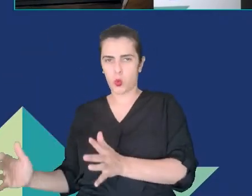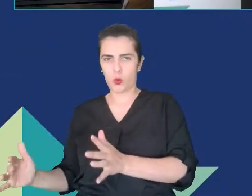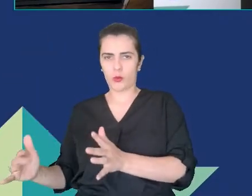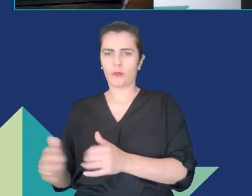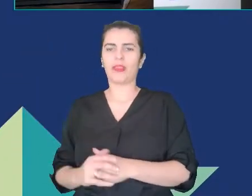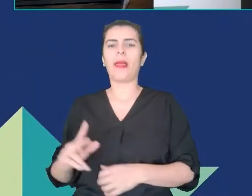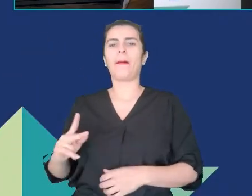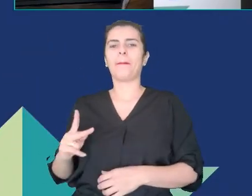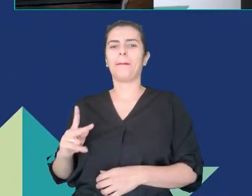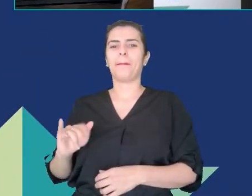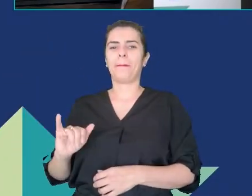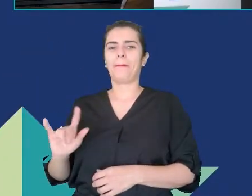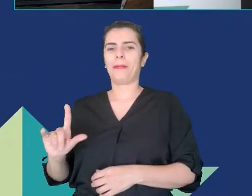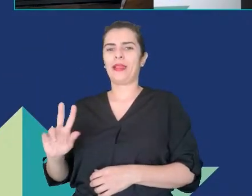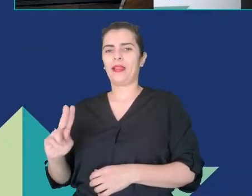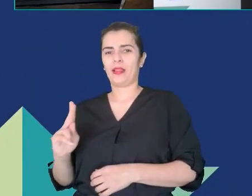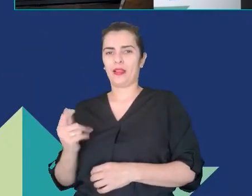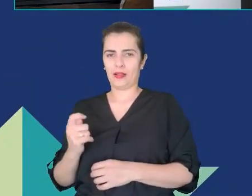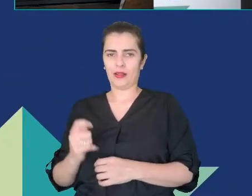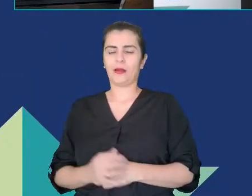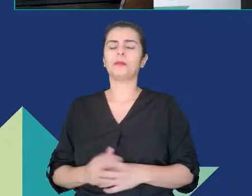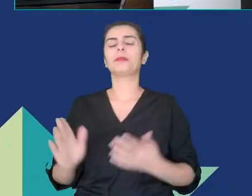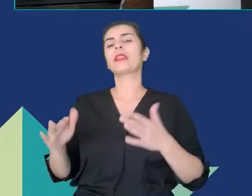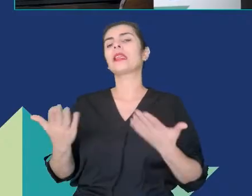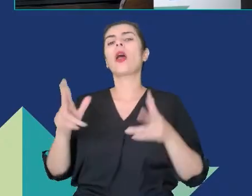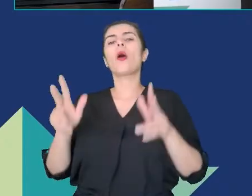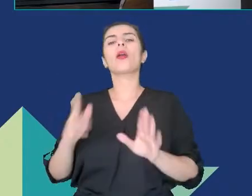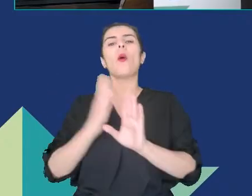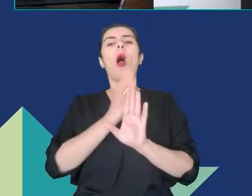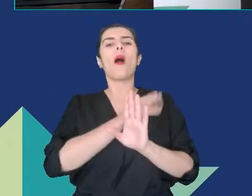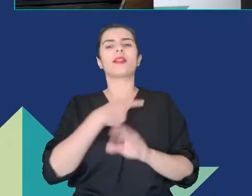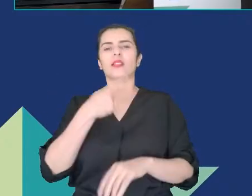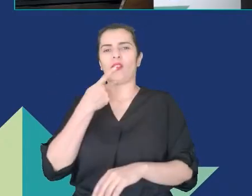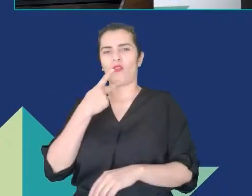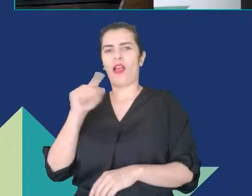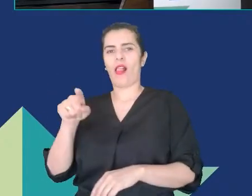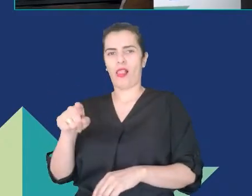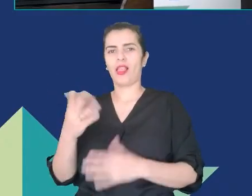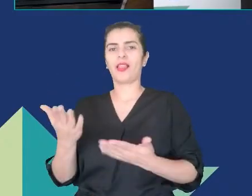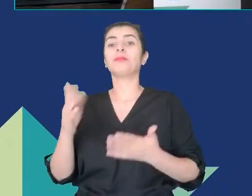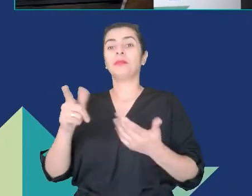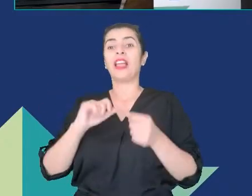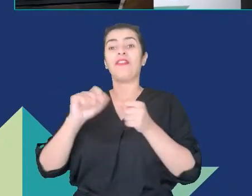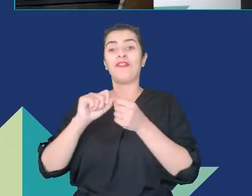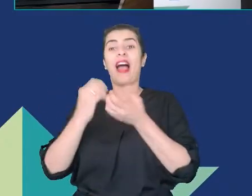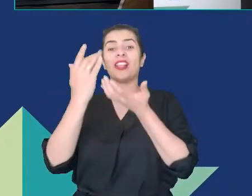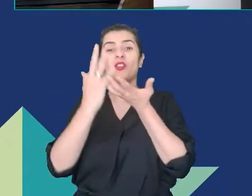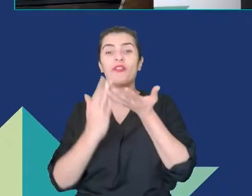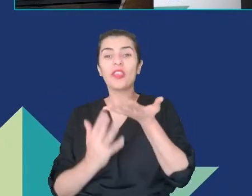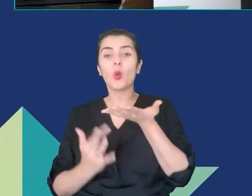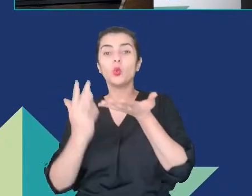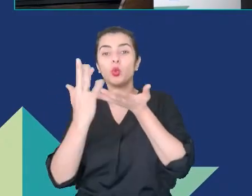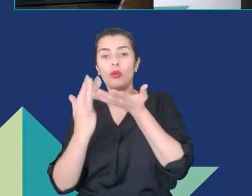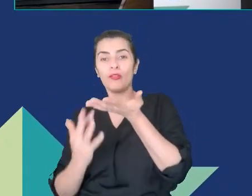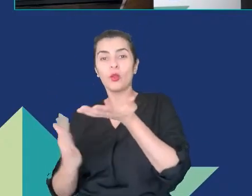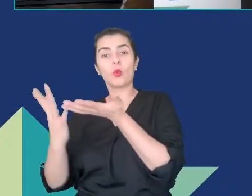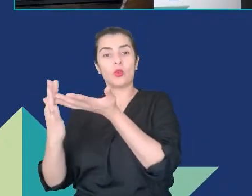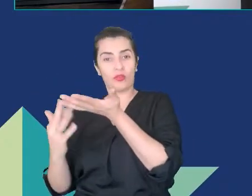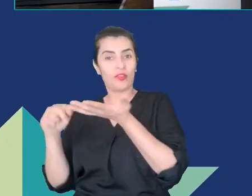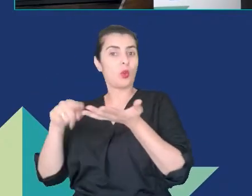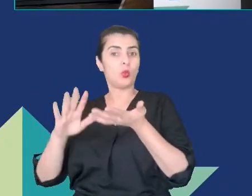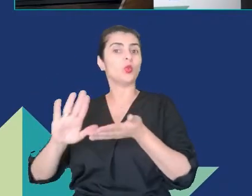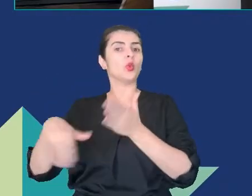Então, como a gente falou, aqui a gente, apesar de filtrar todo o rejeito, ele passa por um processo de